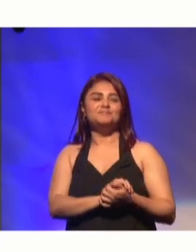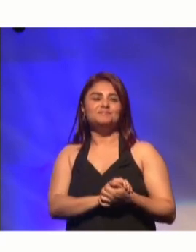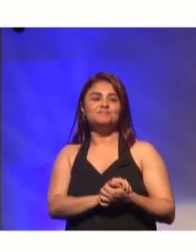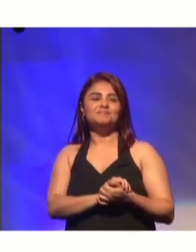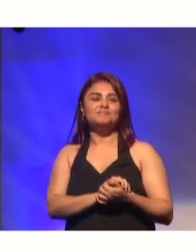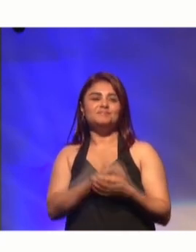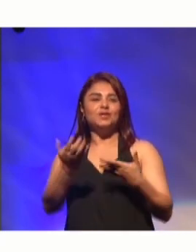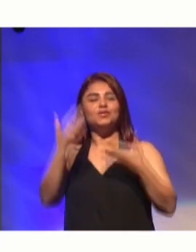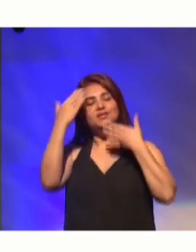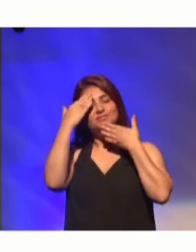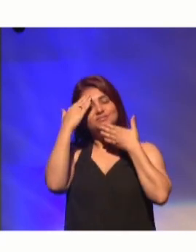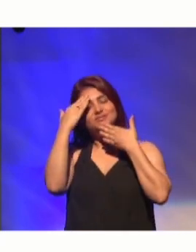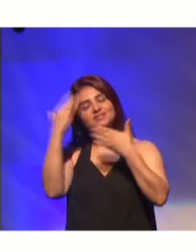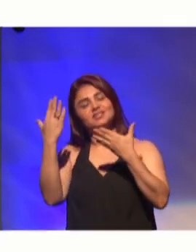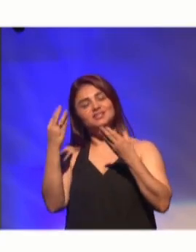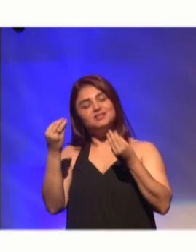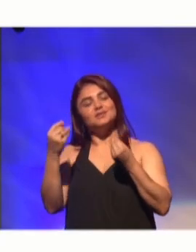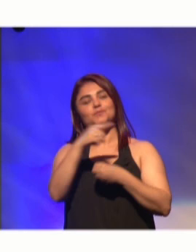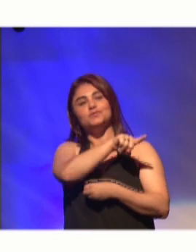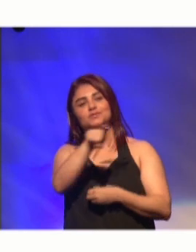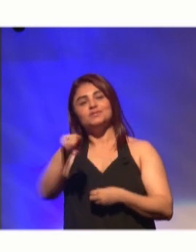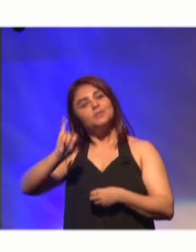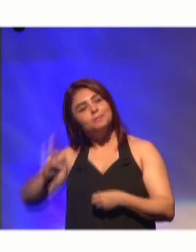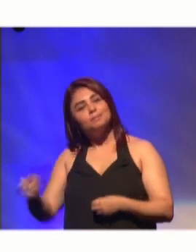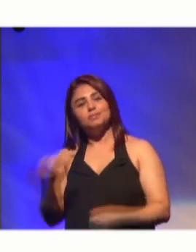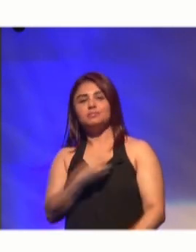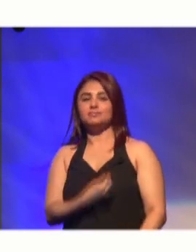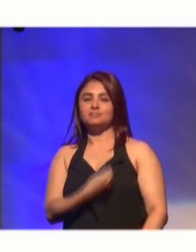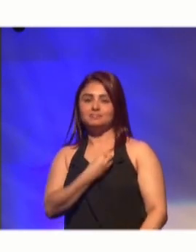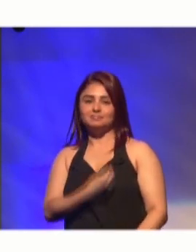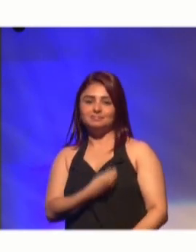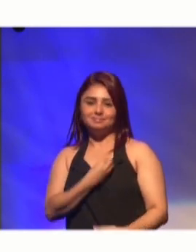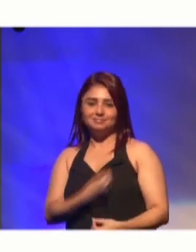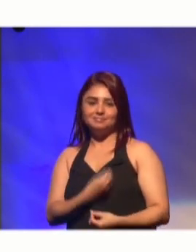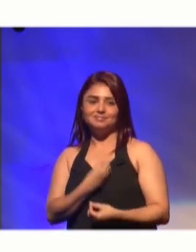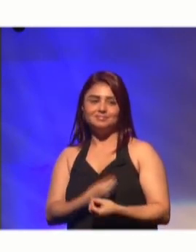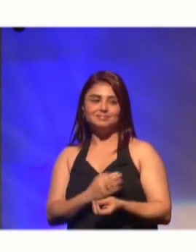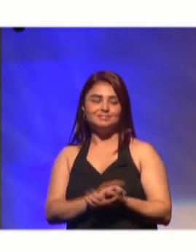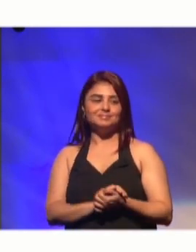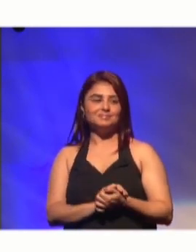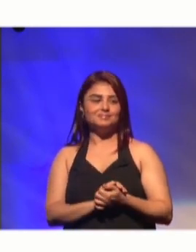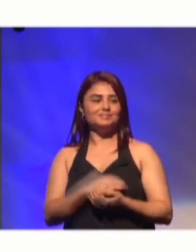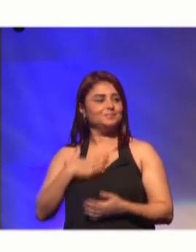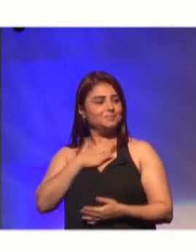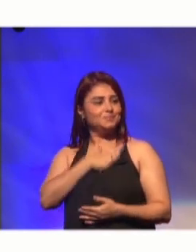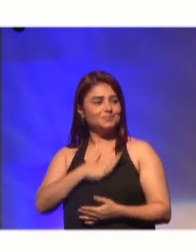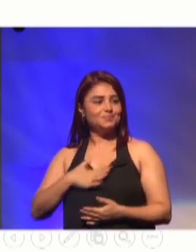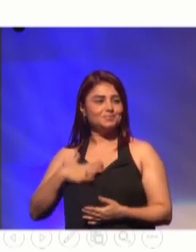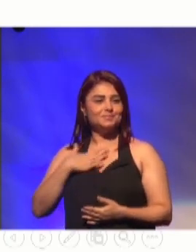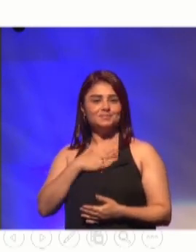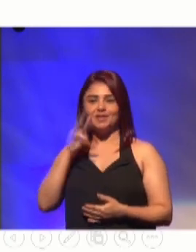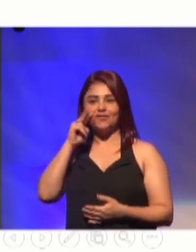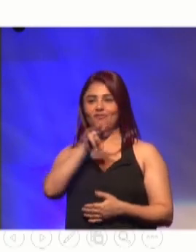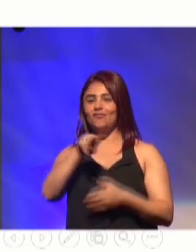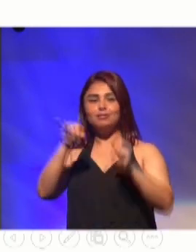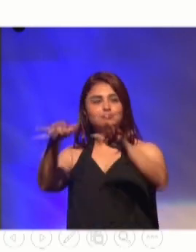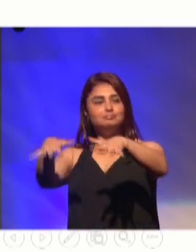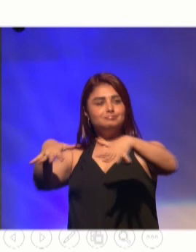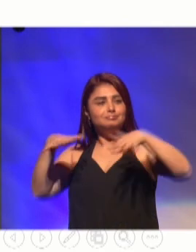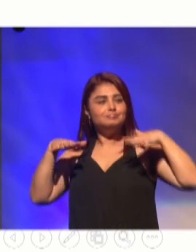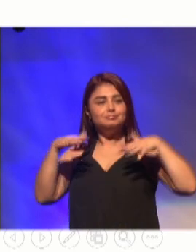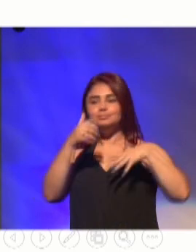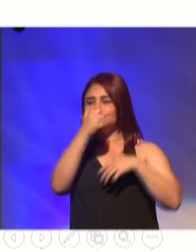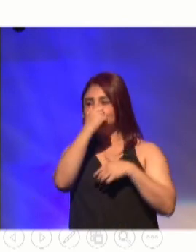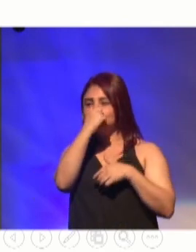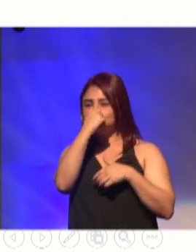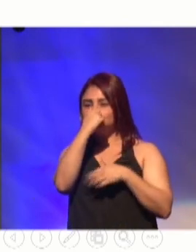E queria agradecer muito a oportunidade de estar aqui. E foi um prazer ver esse auditório lotado.